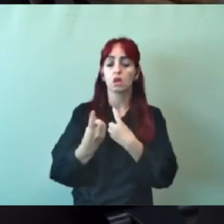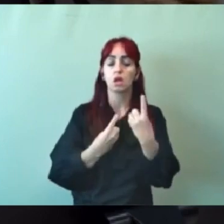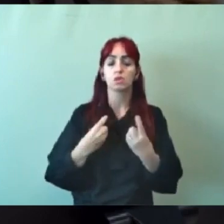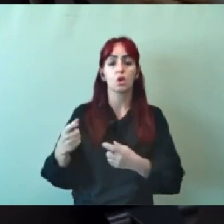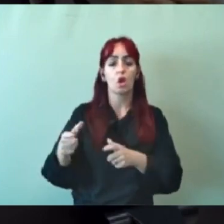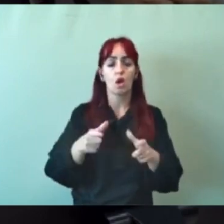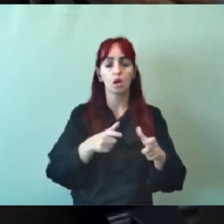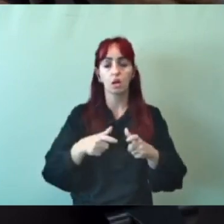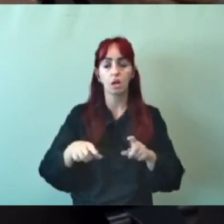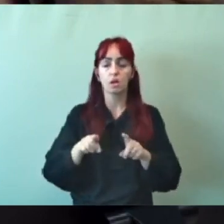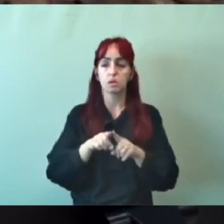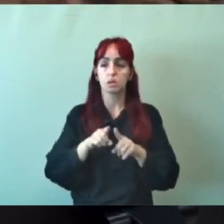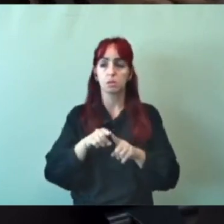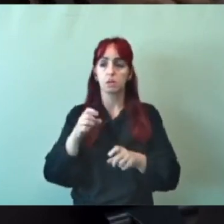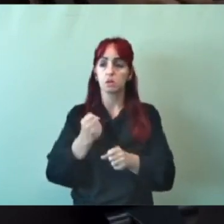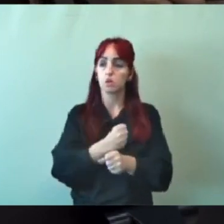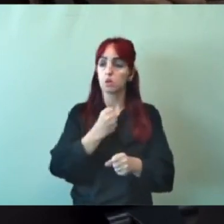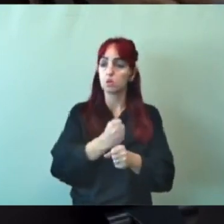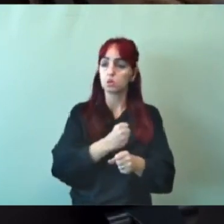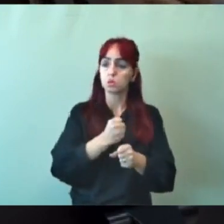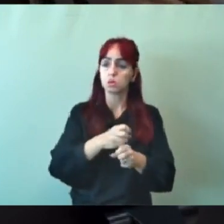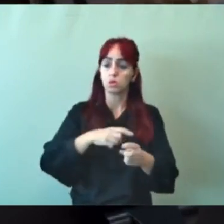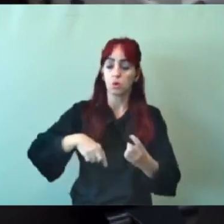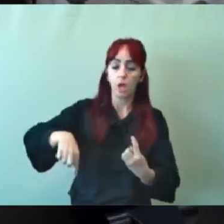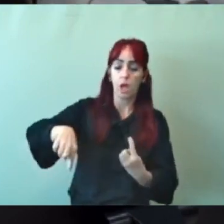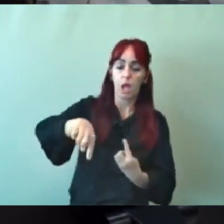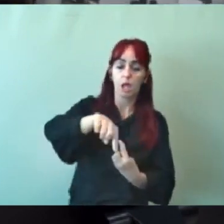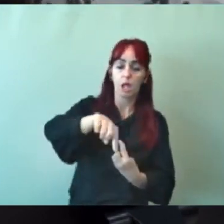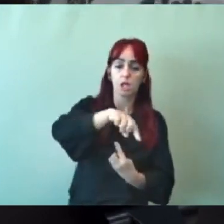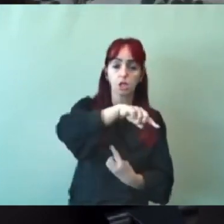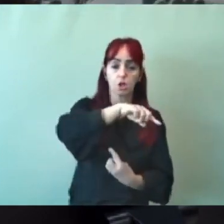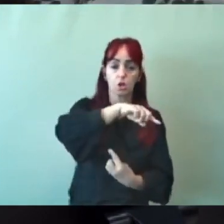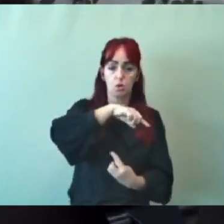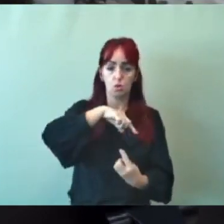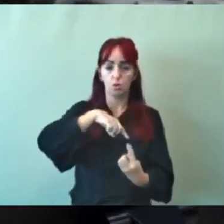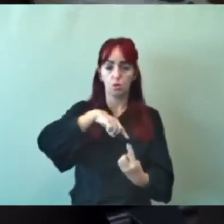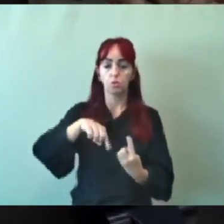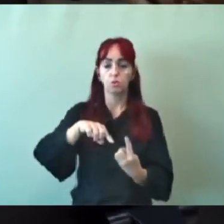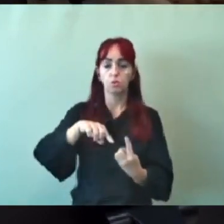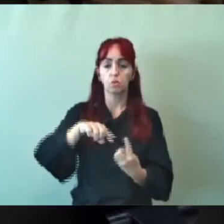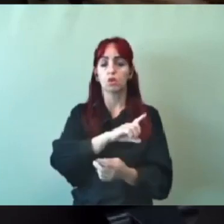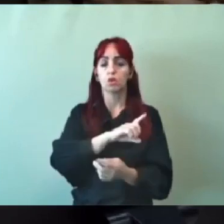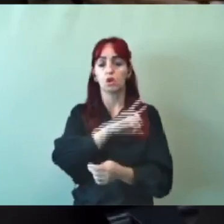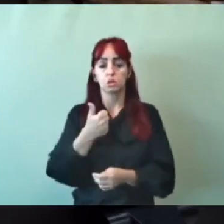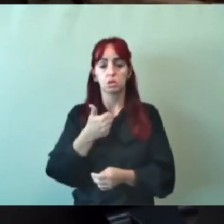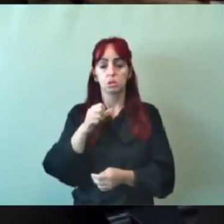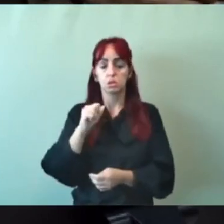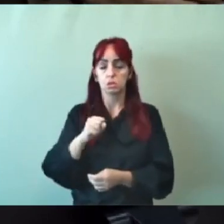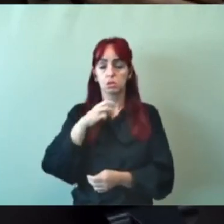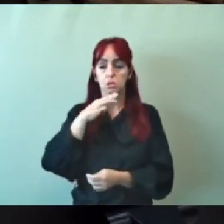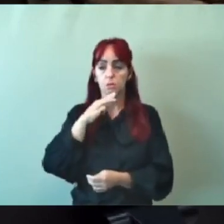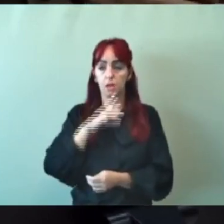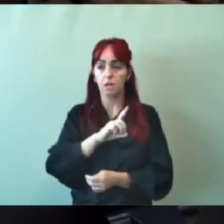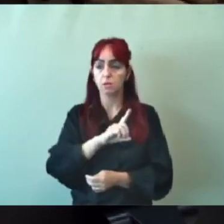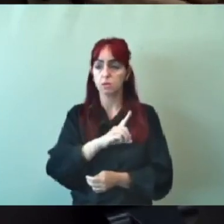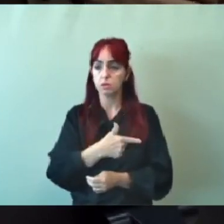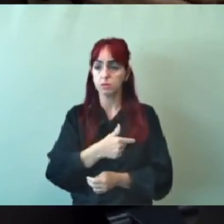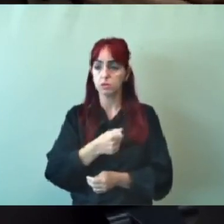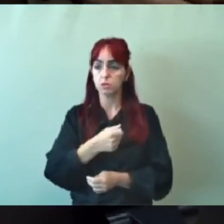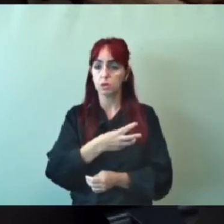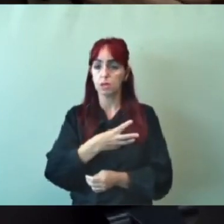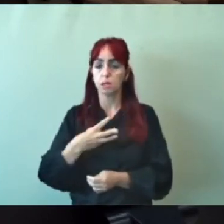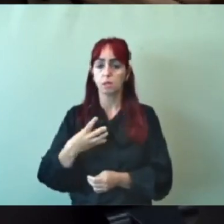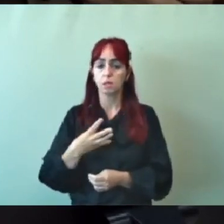de construção de um retorno sobre o canteiro central. Data 18 de março de 24, horário às 9:00, de autoria do vereador